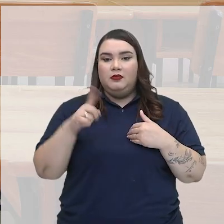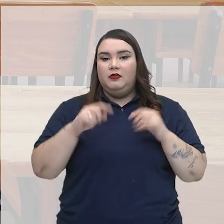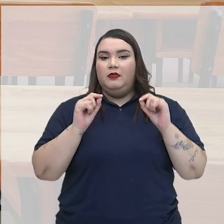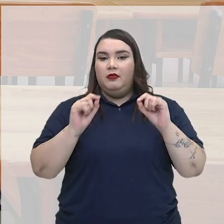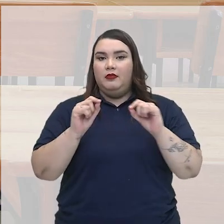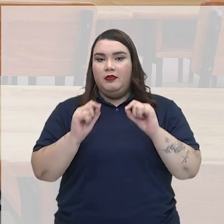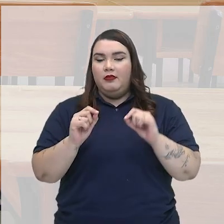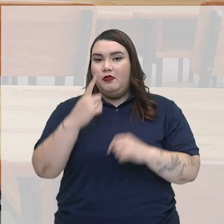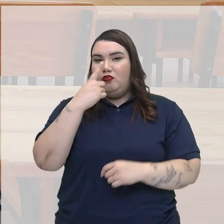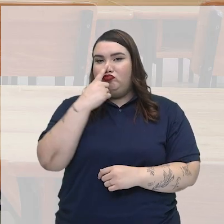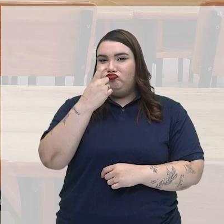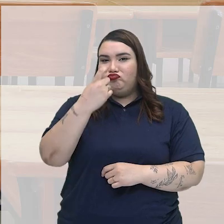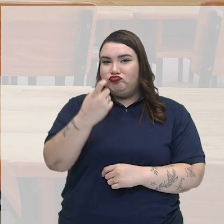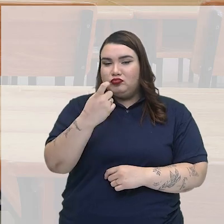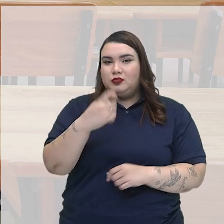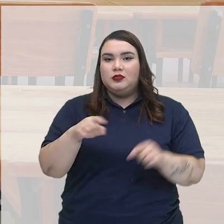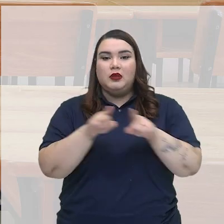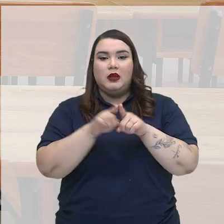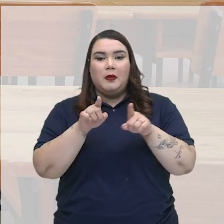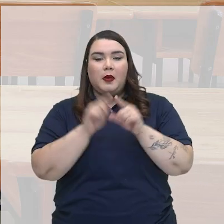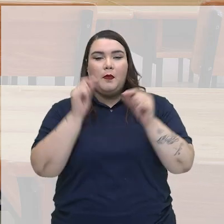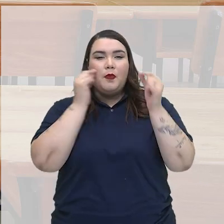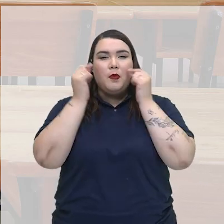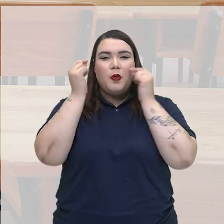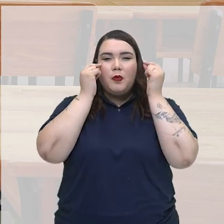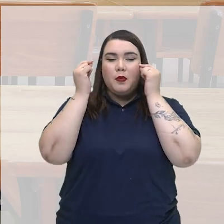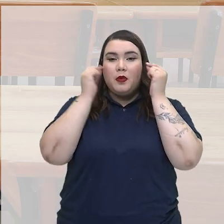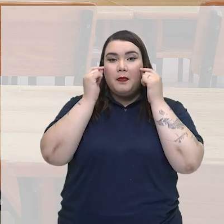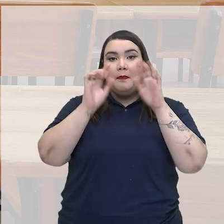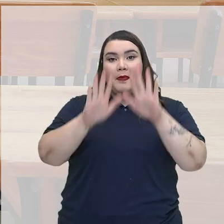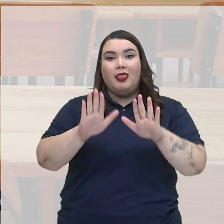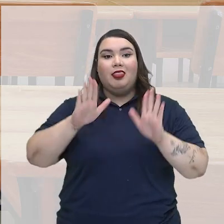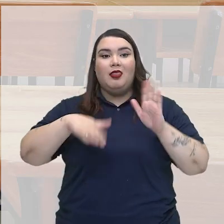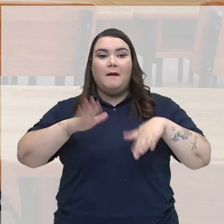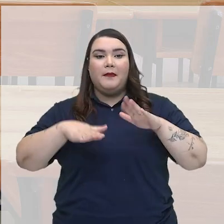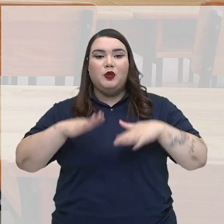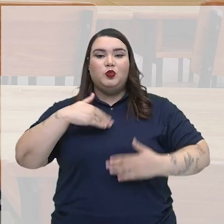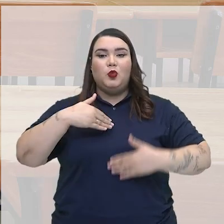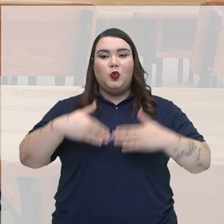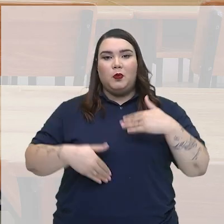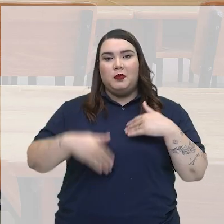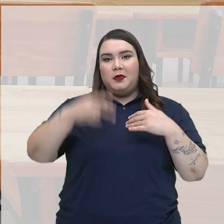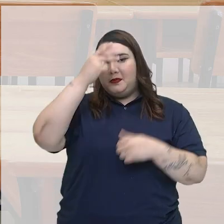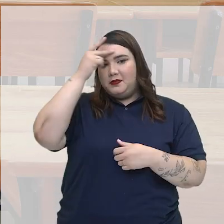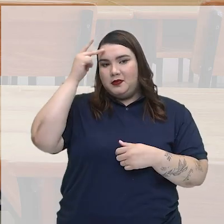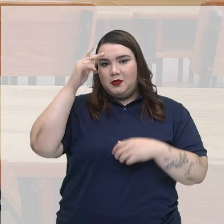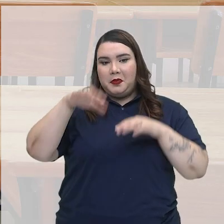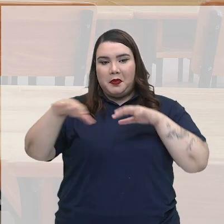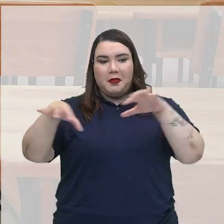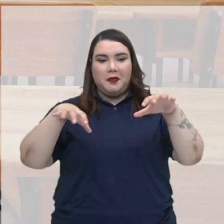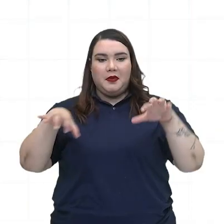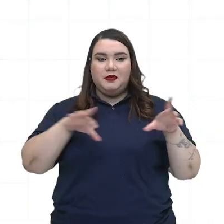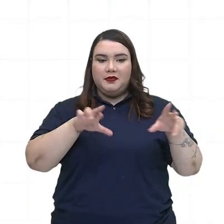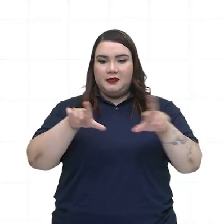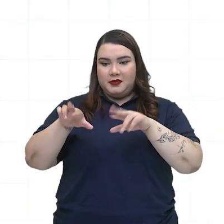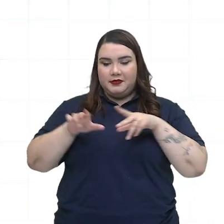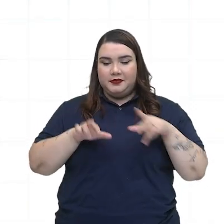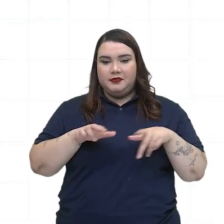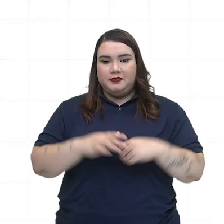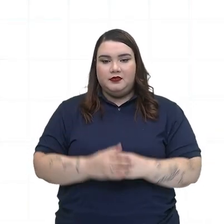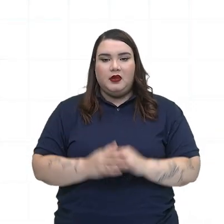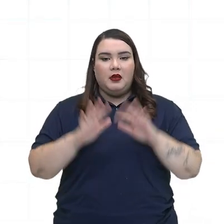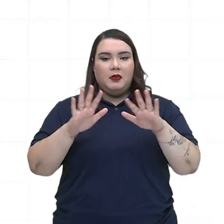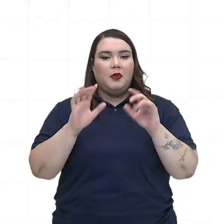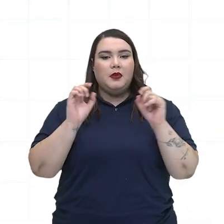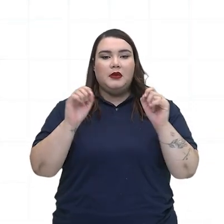das acnes, lembrando que isso depende muito do organismo de cada pessoa, tá bom? Vamos relembrar o que é puberdade? Então, olha só,